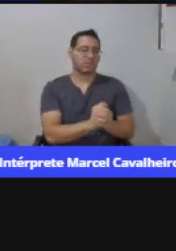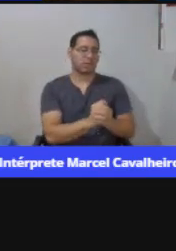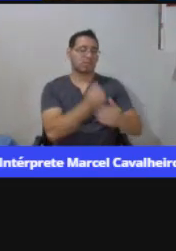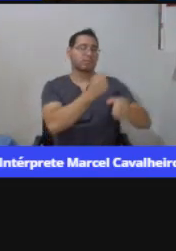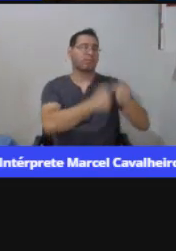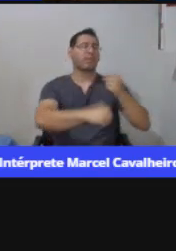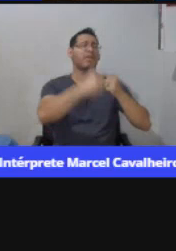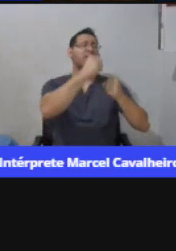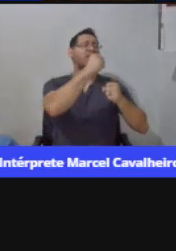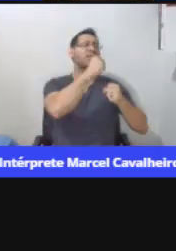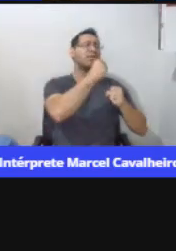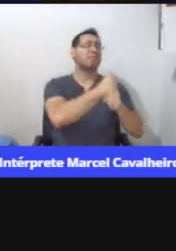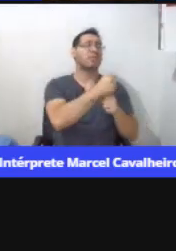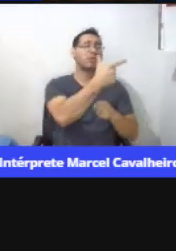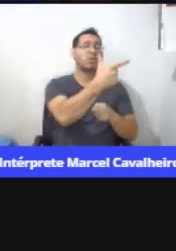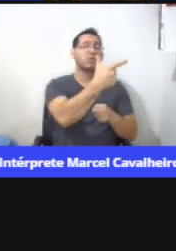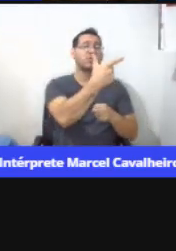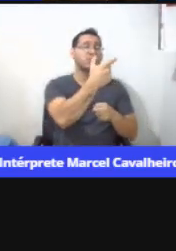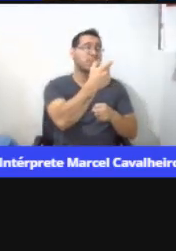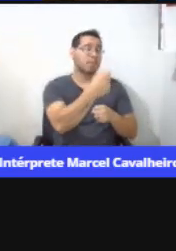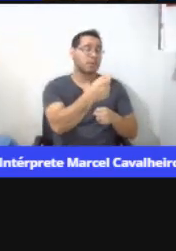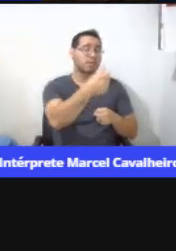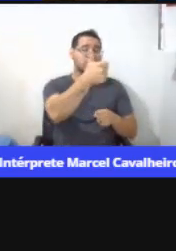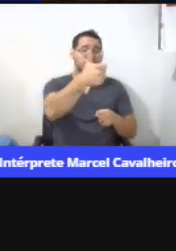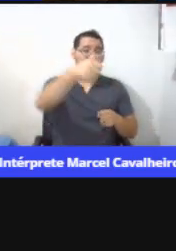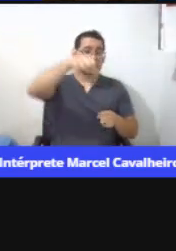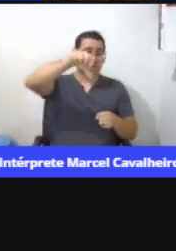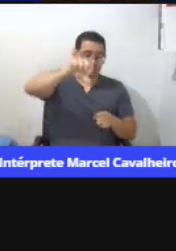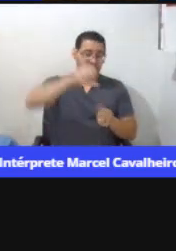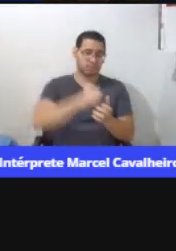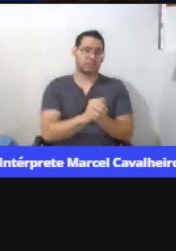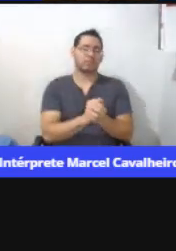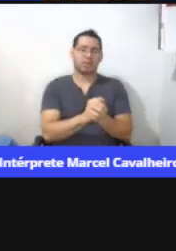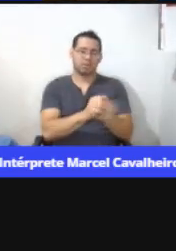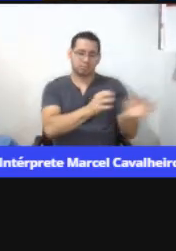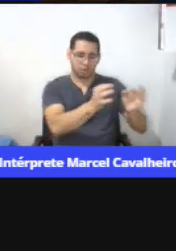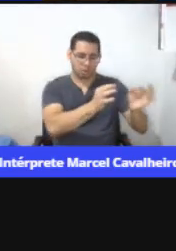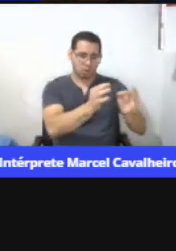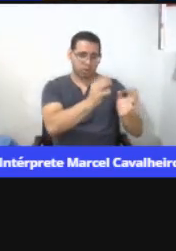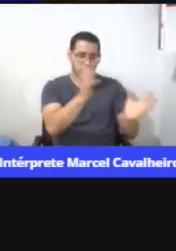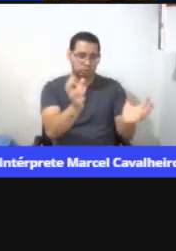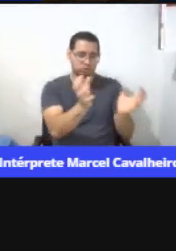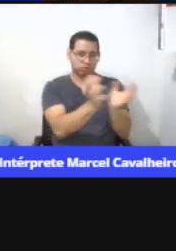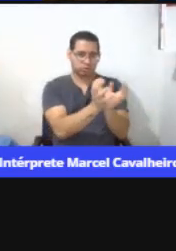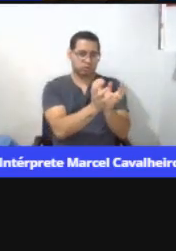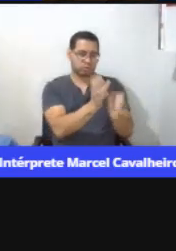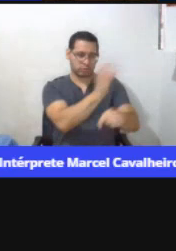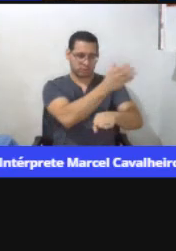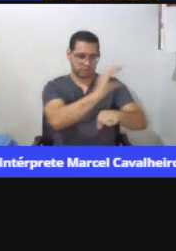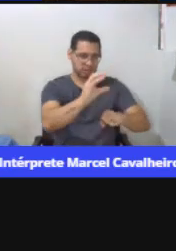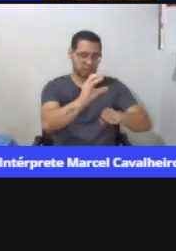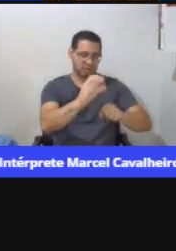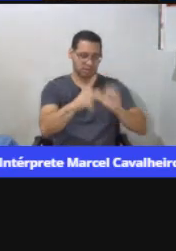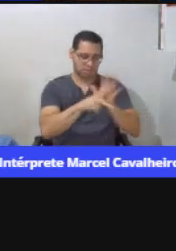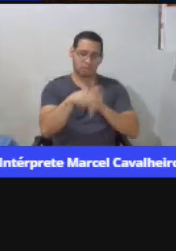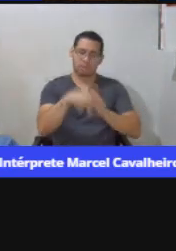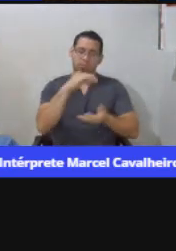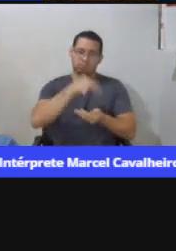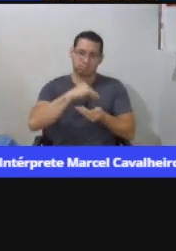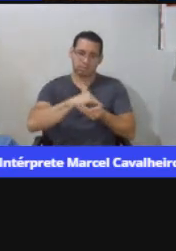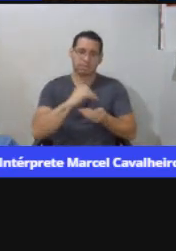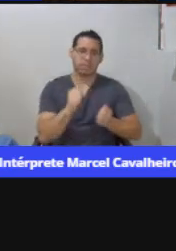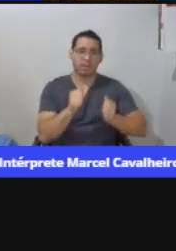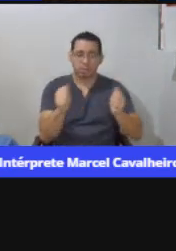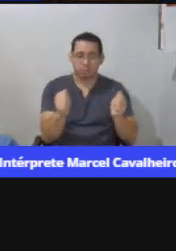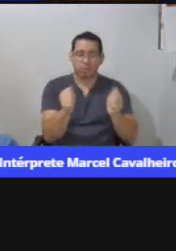2019, nós elaboramos a equipe de ciências da GFEM-CEMED, junto com a participação